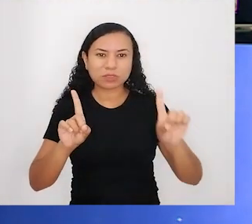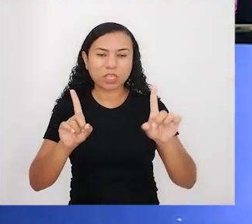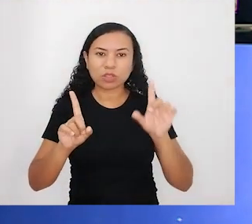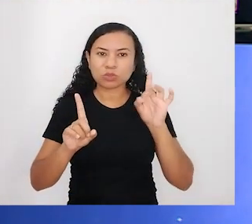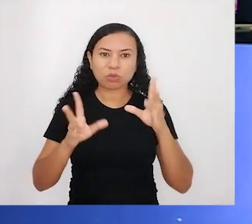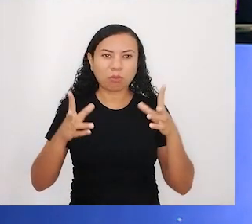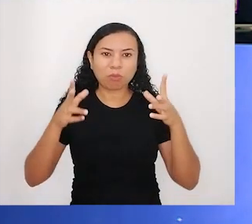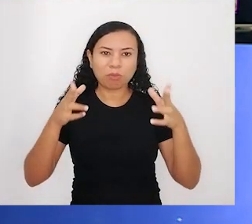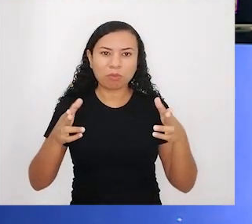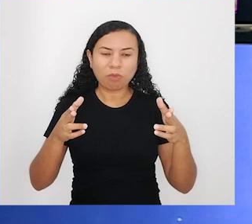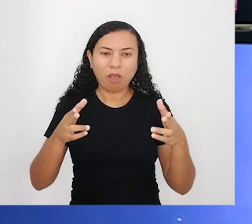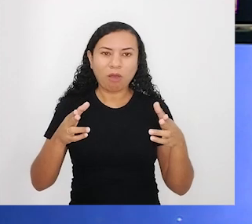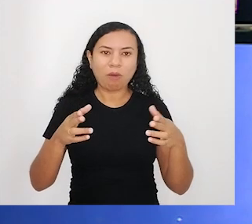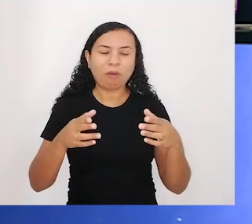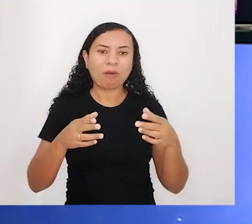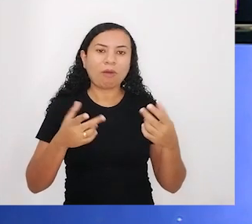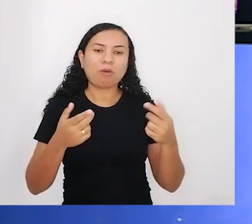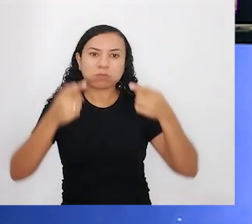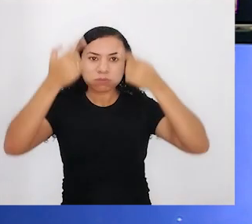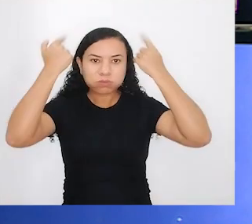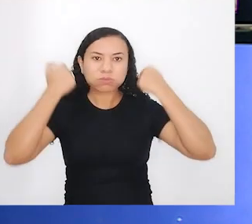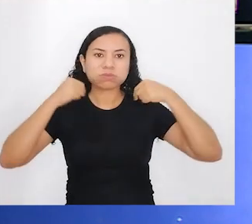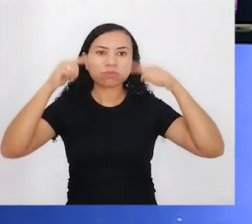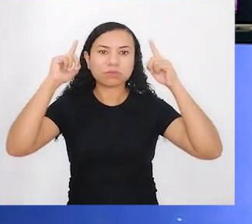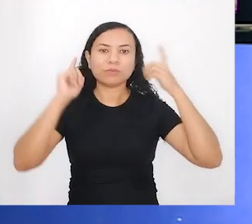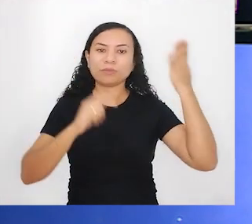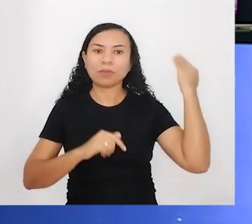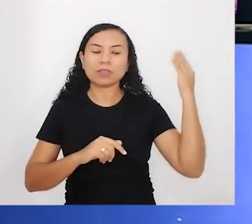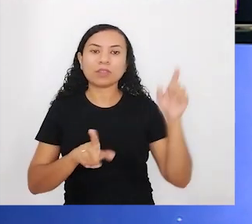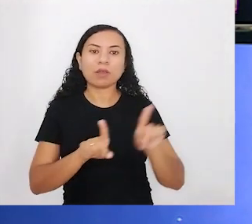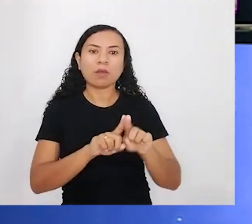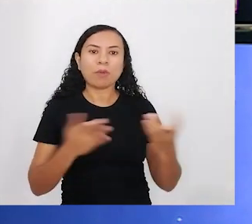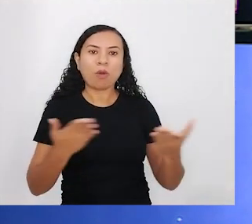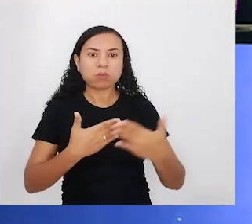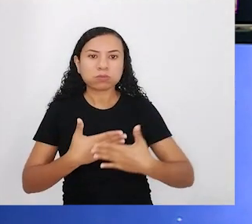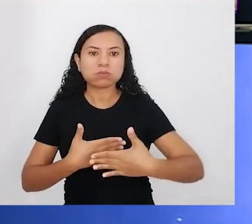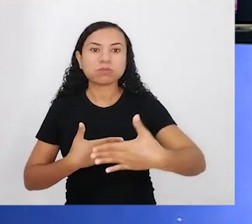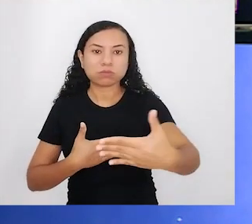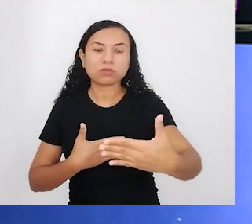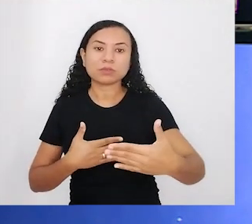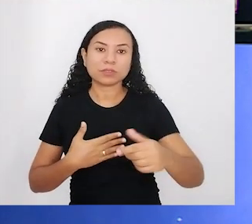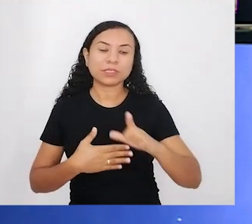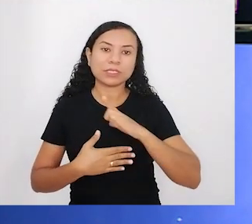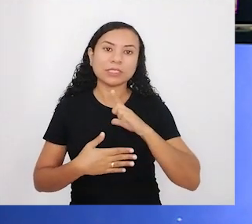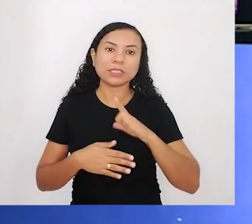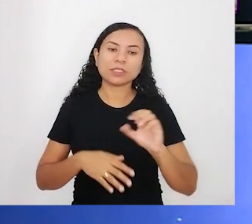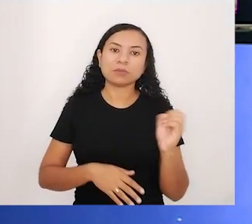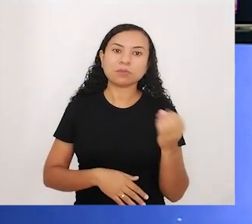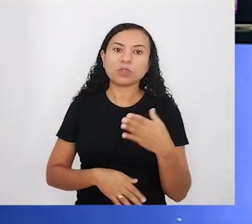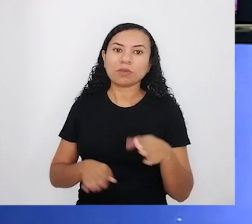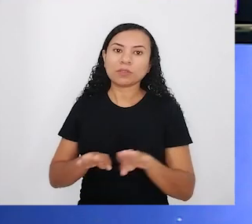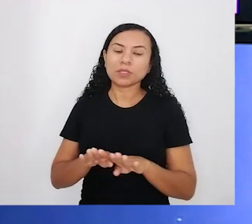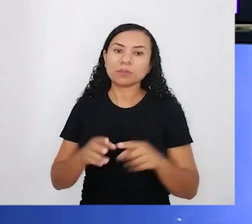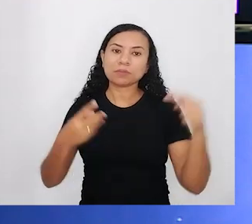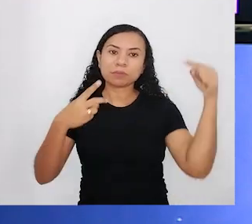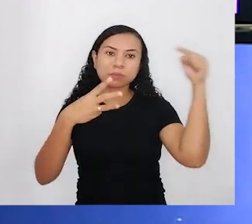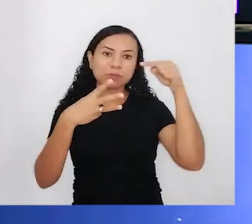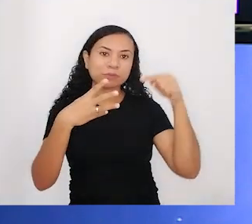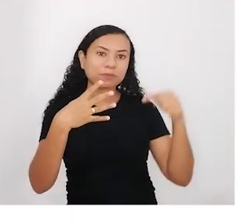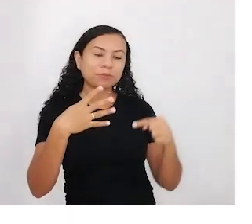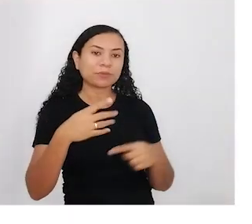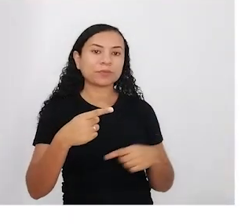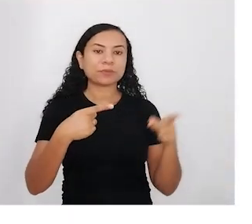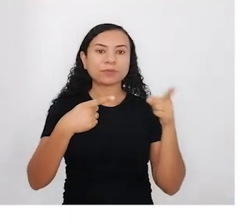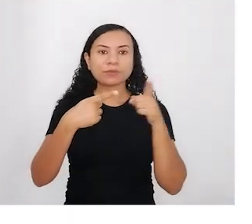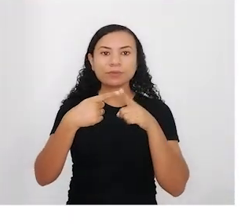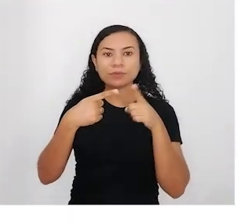como foi feita com a ovelha Dolly em 97. Nós temos clonagem para tratamento também. Vamos observar os tipos? Clonagem